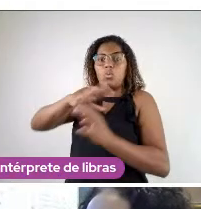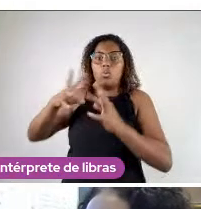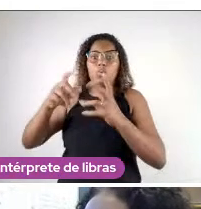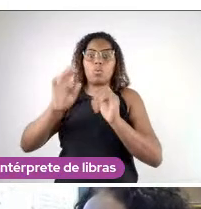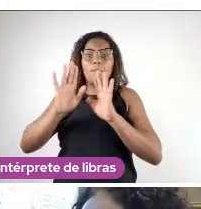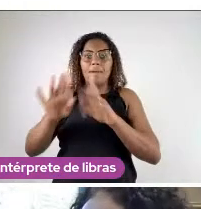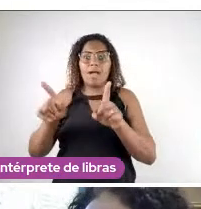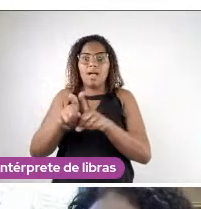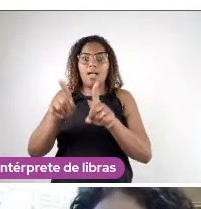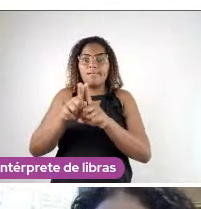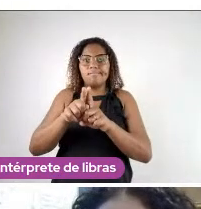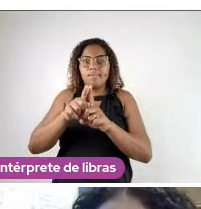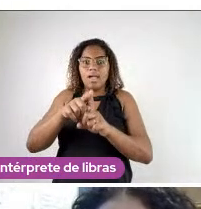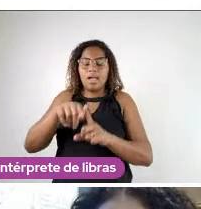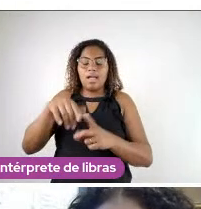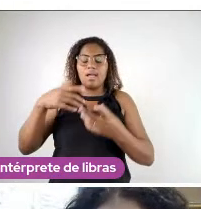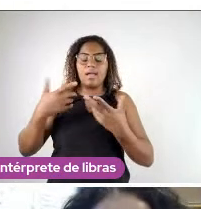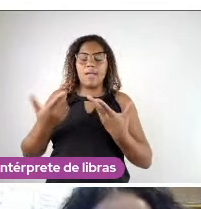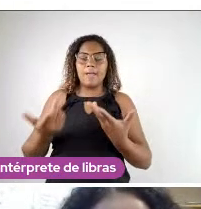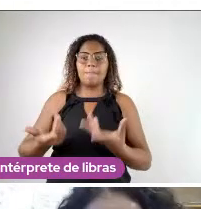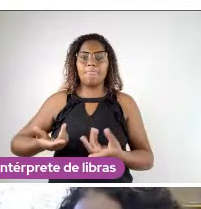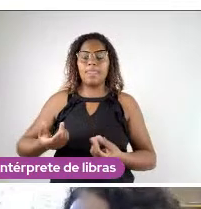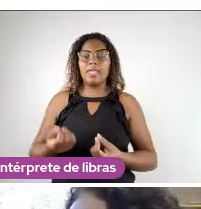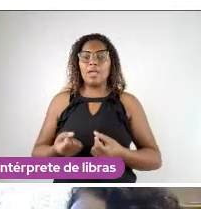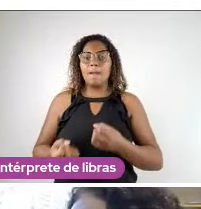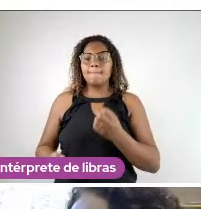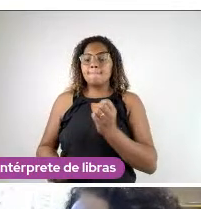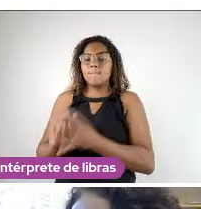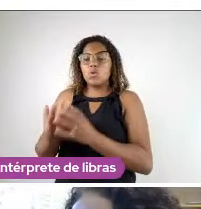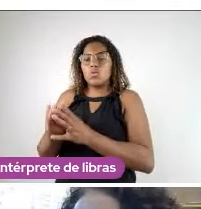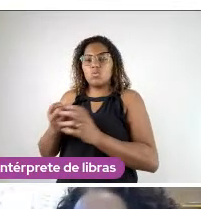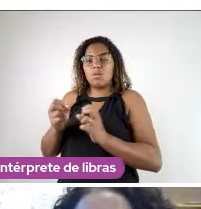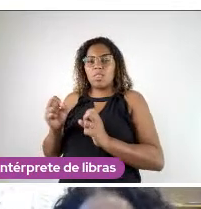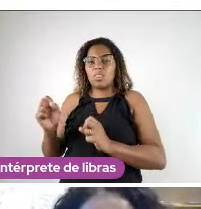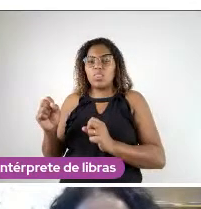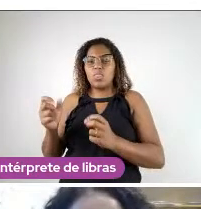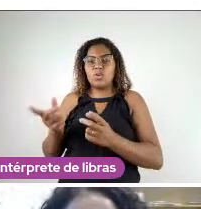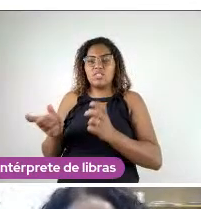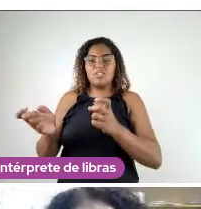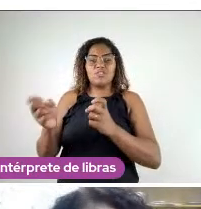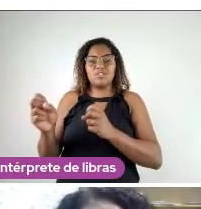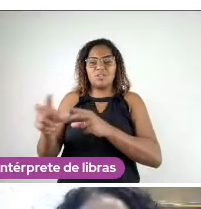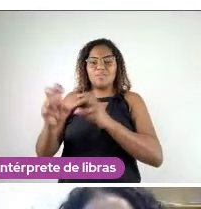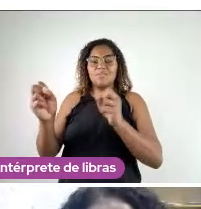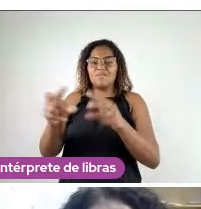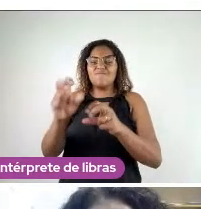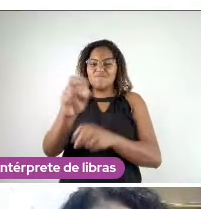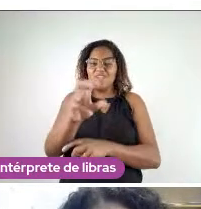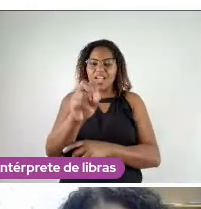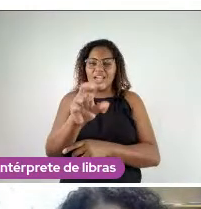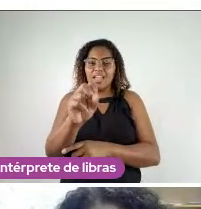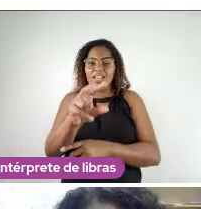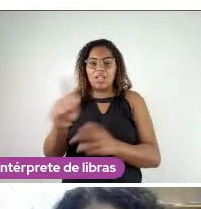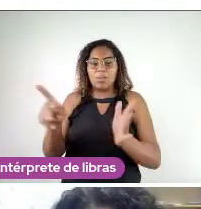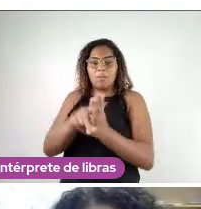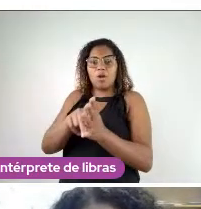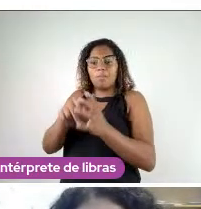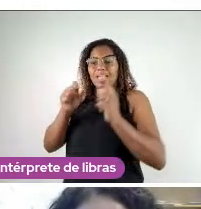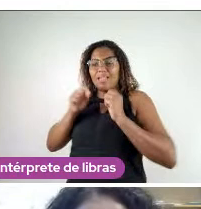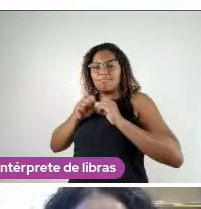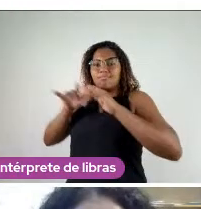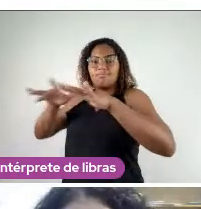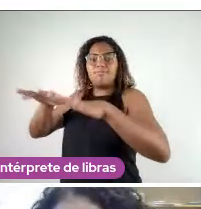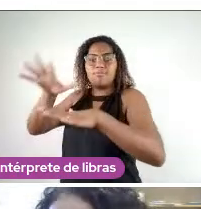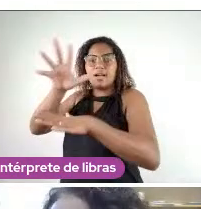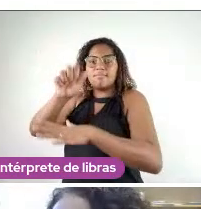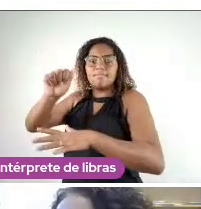disso, eles produzem uma toxina que é chamada palitoxina, e essa palitoxina pode ser liberada para a atmosfera, para o ar, né, em